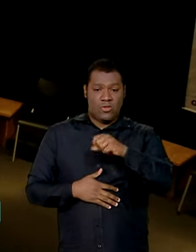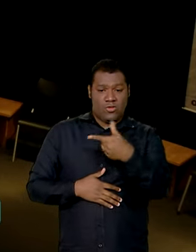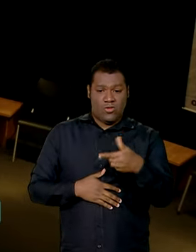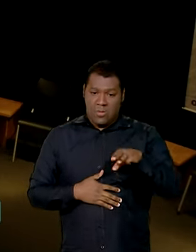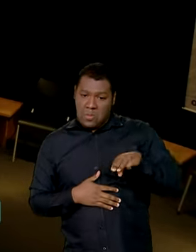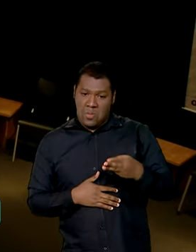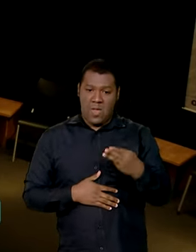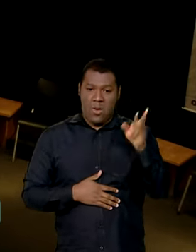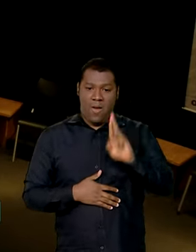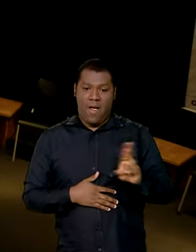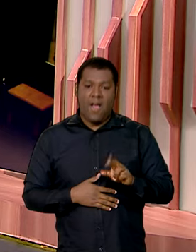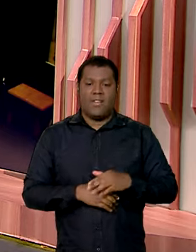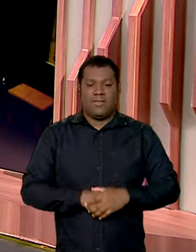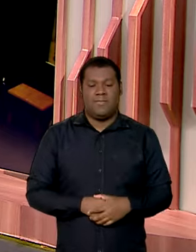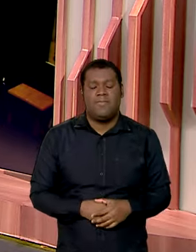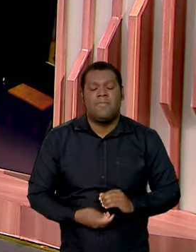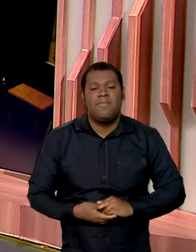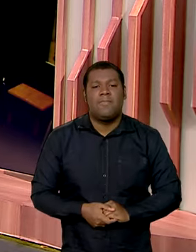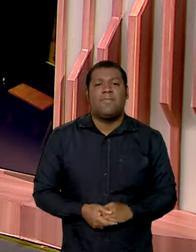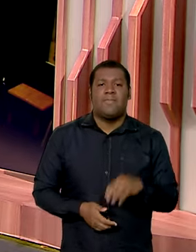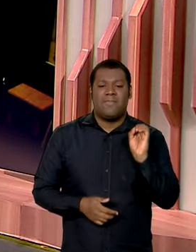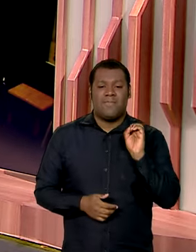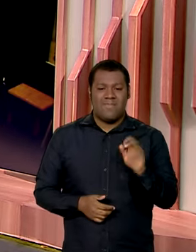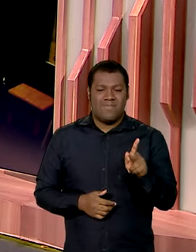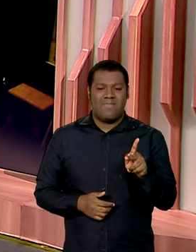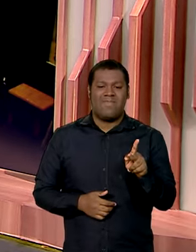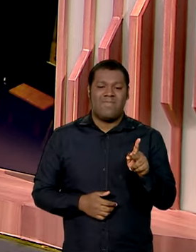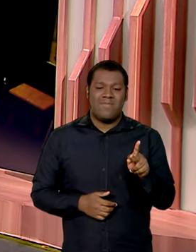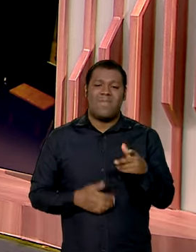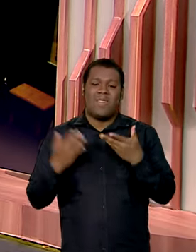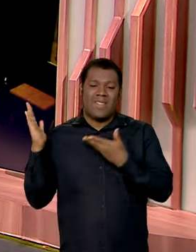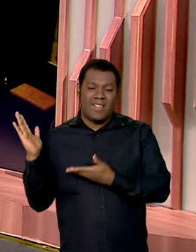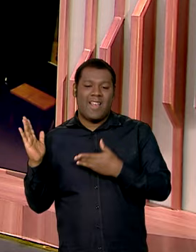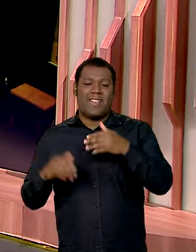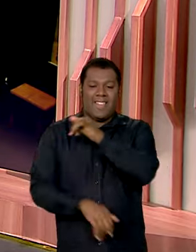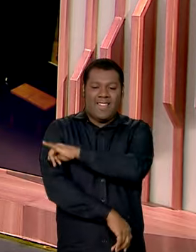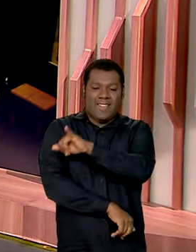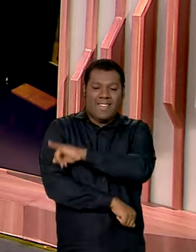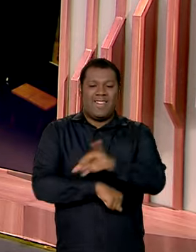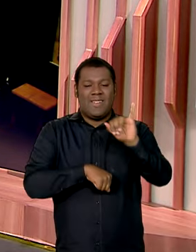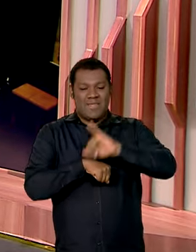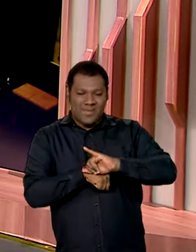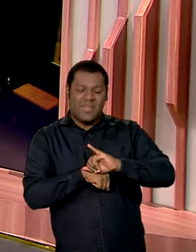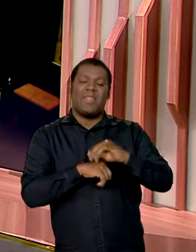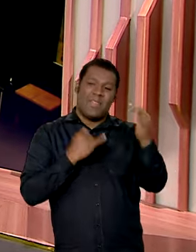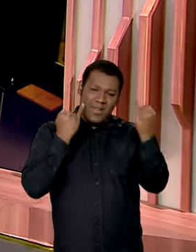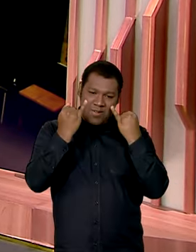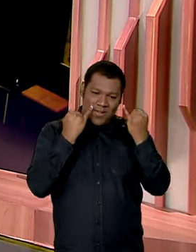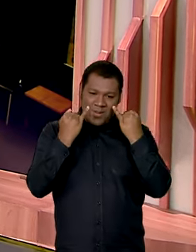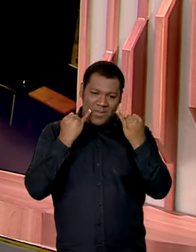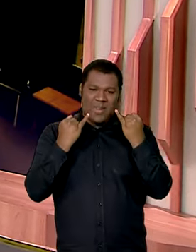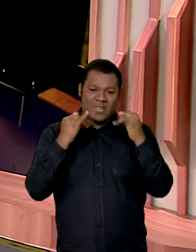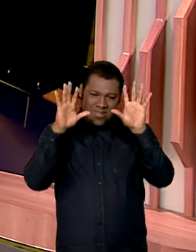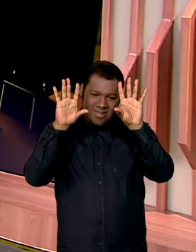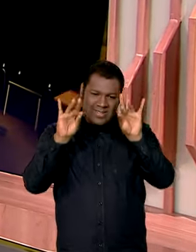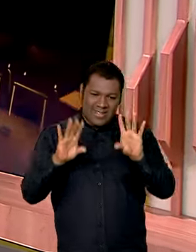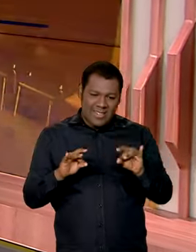R$ 982 milhões. A gente volta com você. Ok, Alessandra Lago, direto do Rio de Janeiro. Obrigada pelas informações. Bom trabalho para